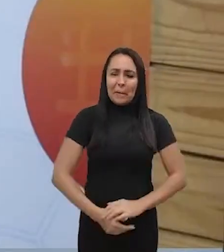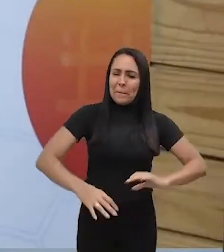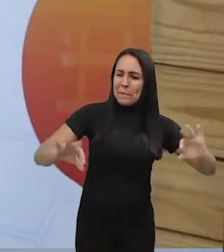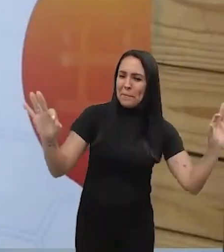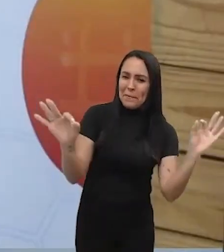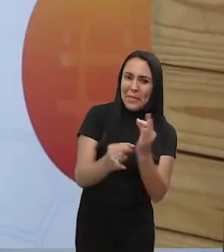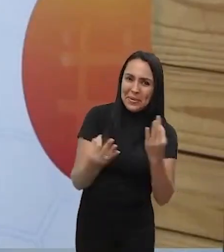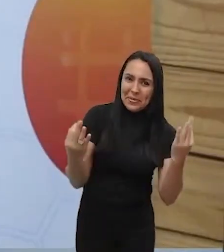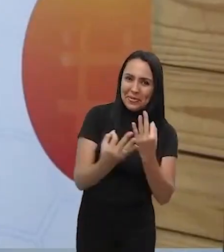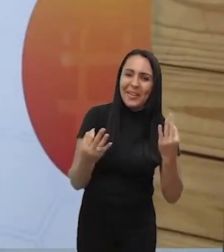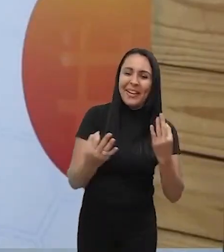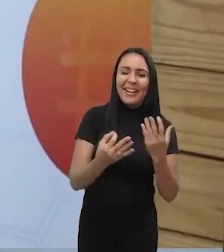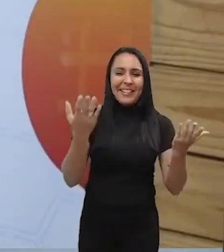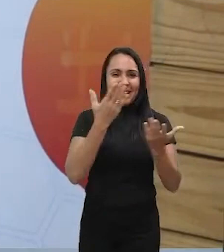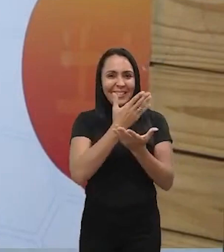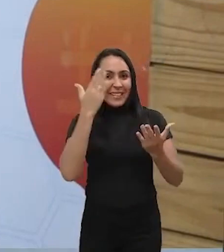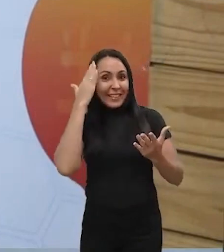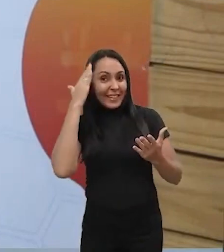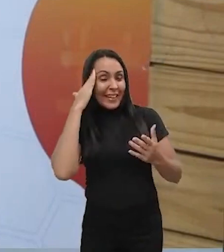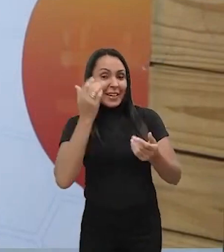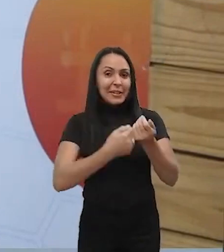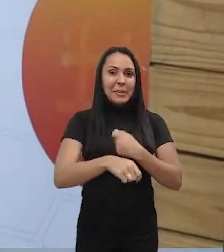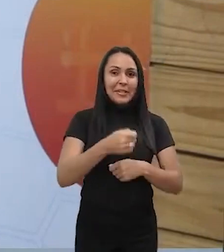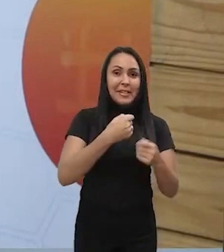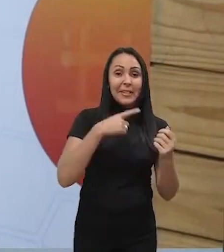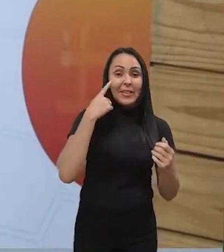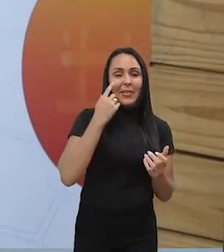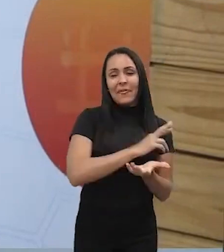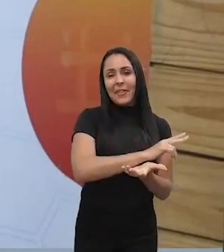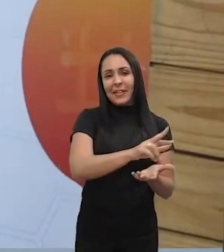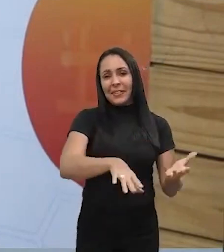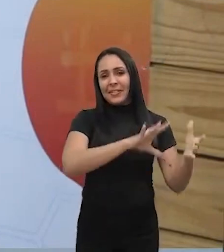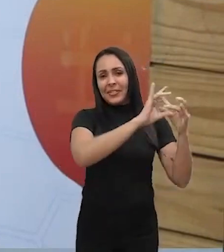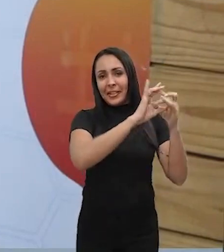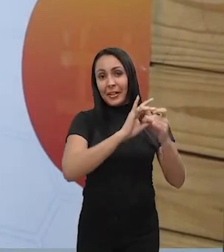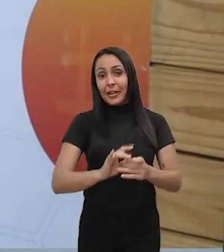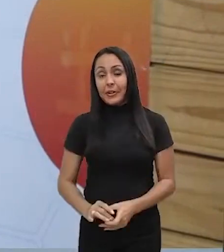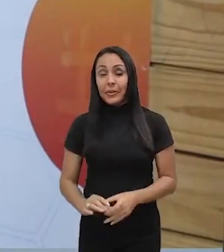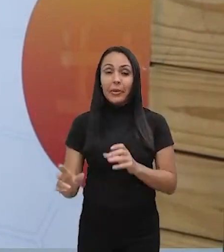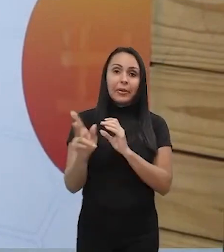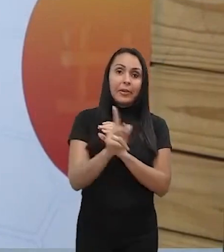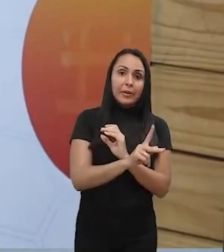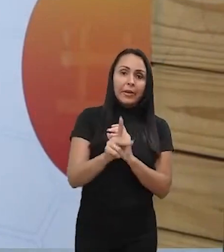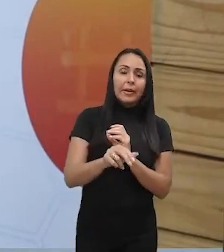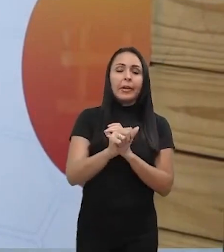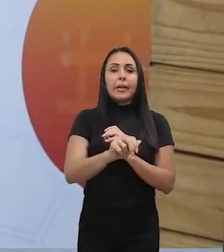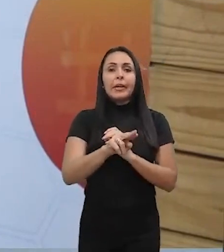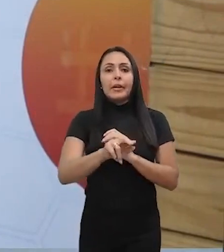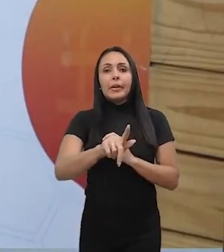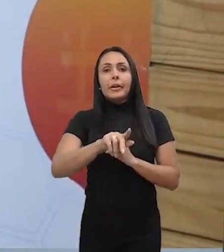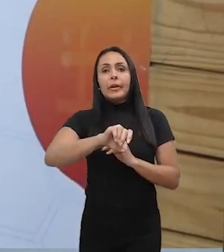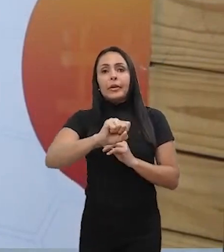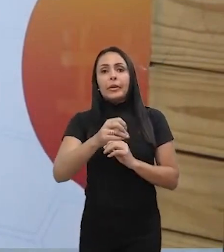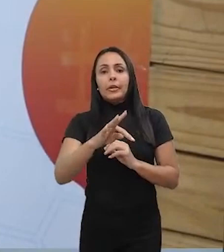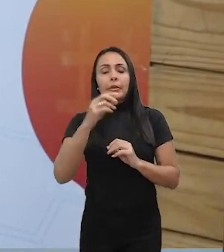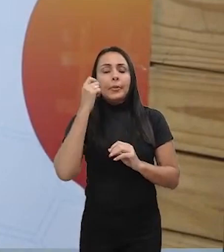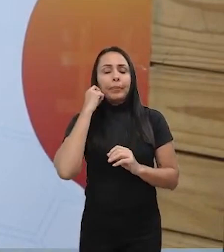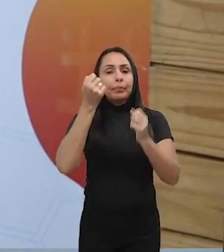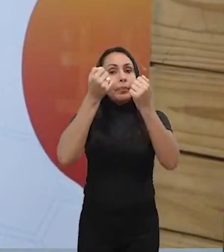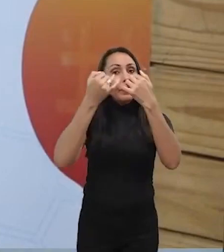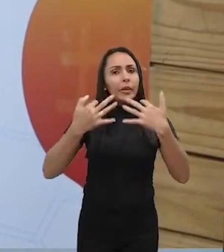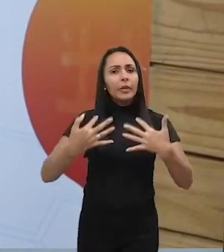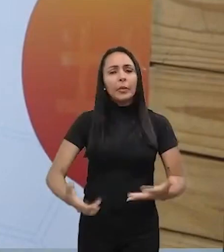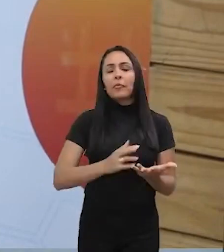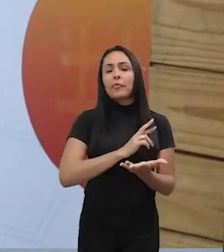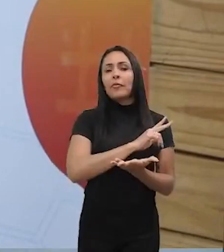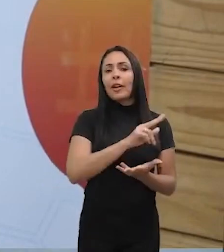Fantástica a possibilidade de entender a administração de seus vários contextos. O professor Augusto Ribeiro nos trouxe muitas